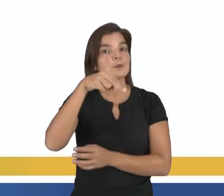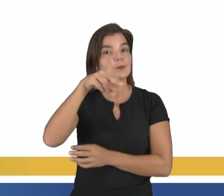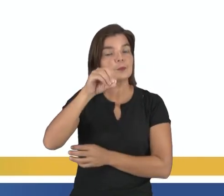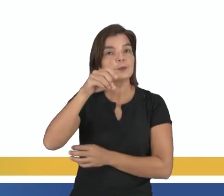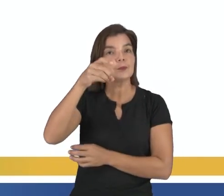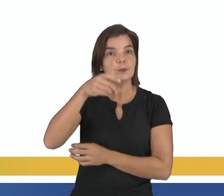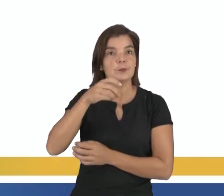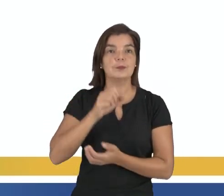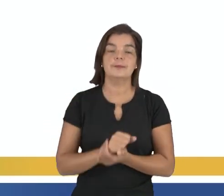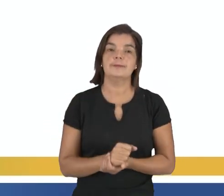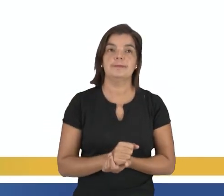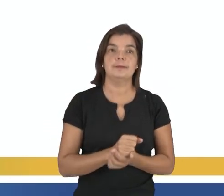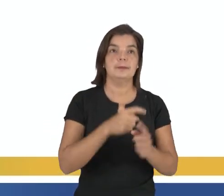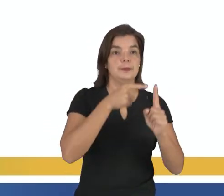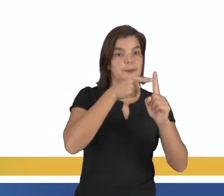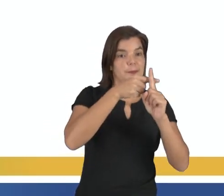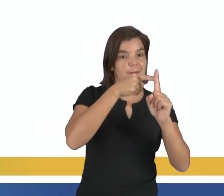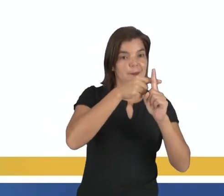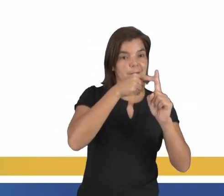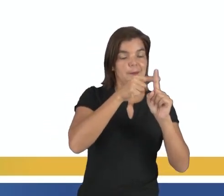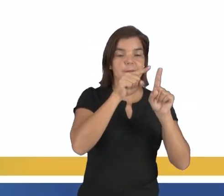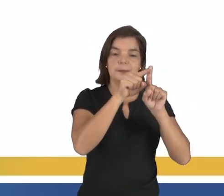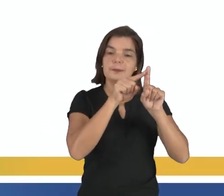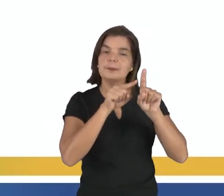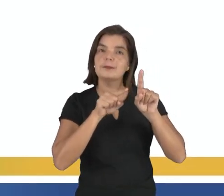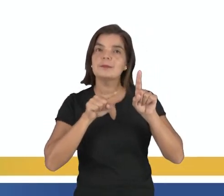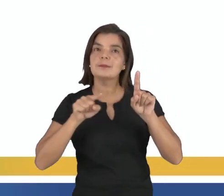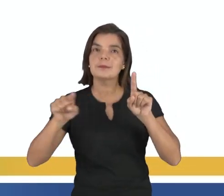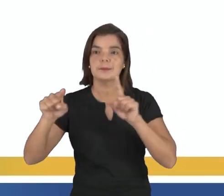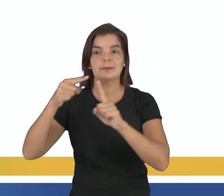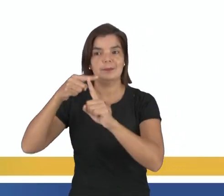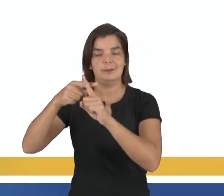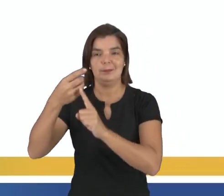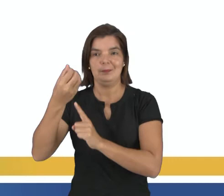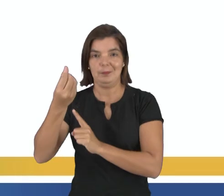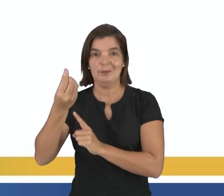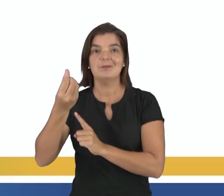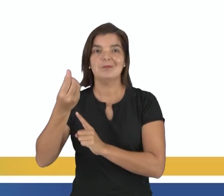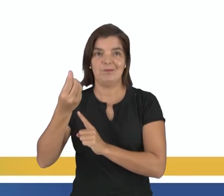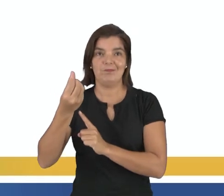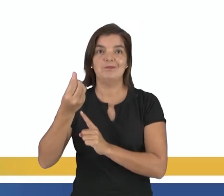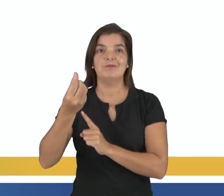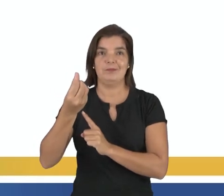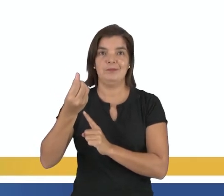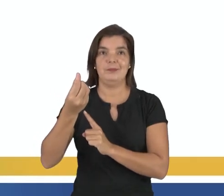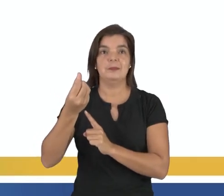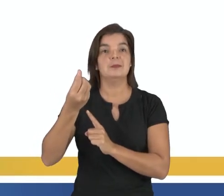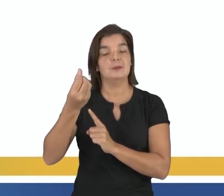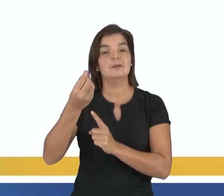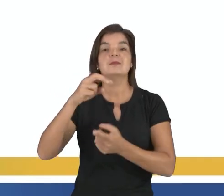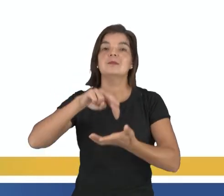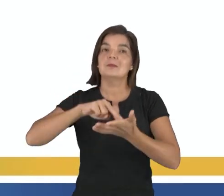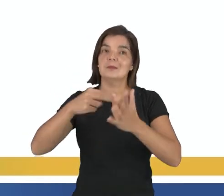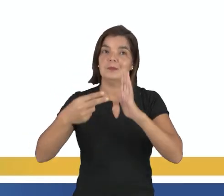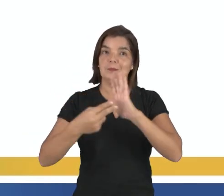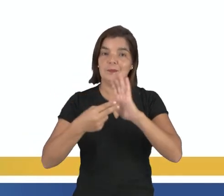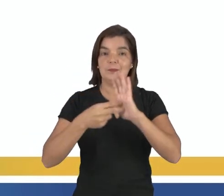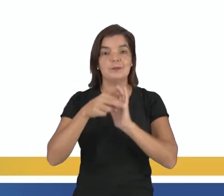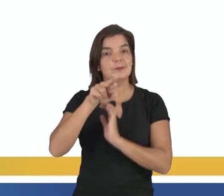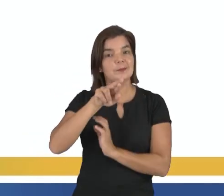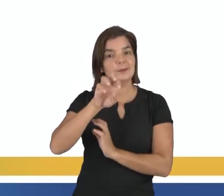foi, ó, de mais 4 para mais 6, então ele oxidou. Então se ele oxidou, ele é o